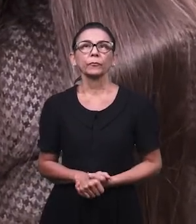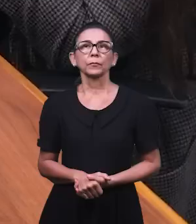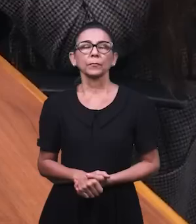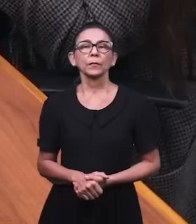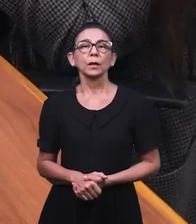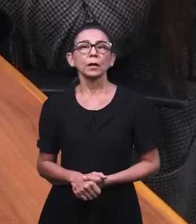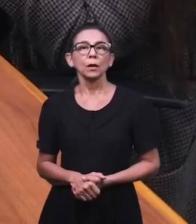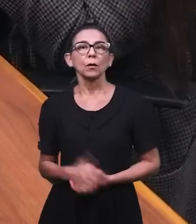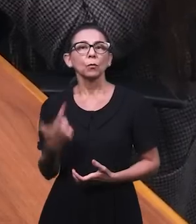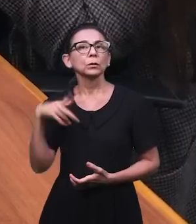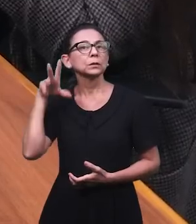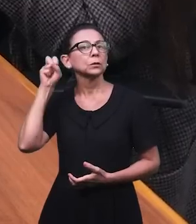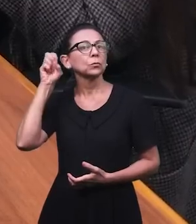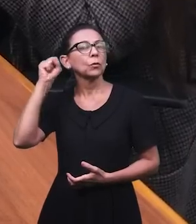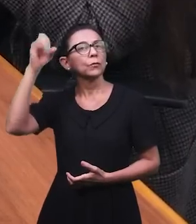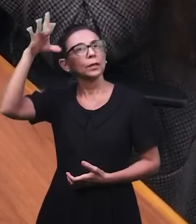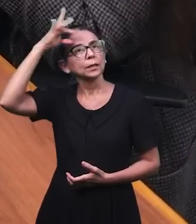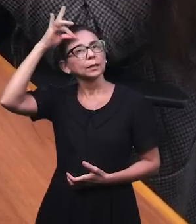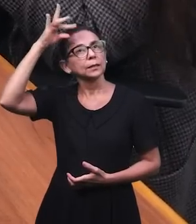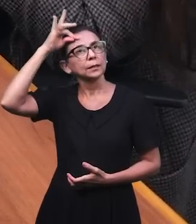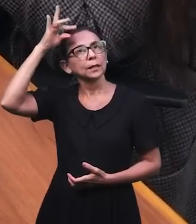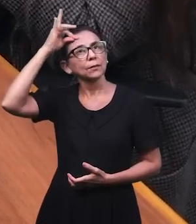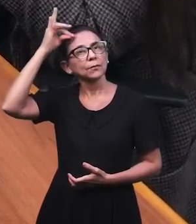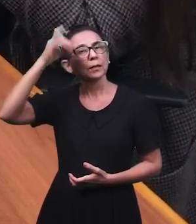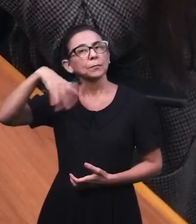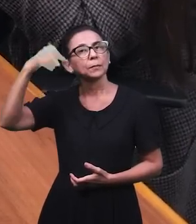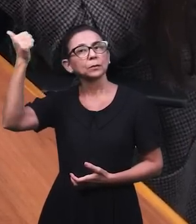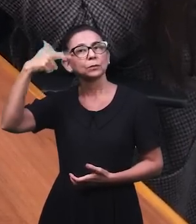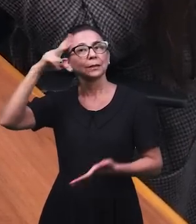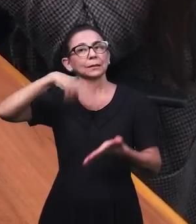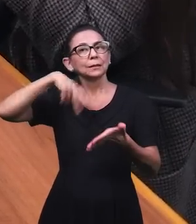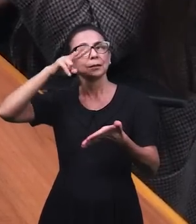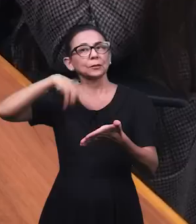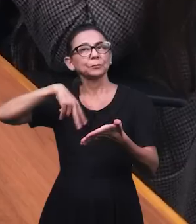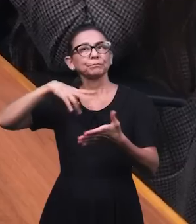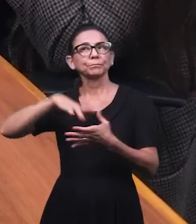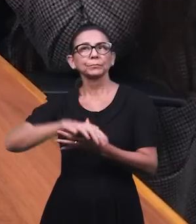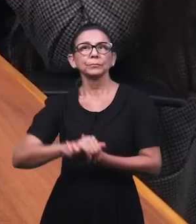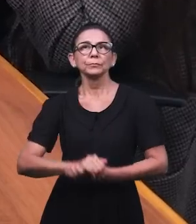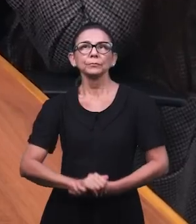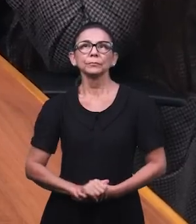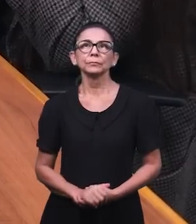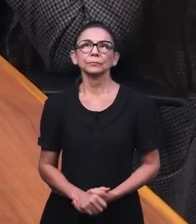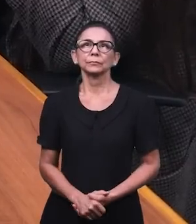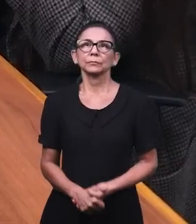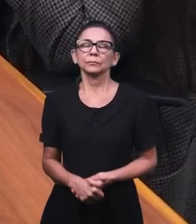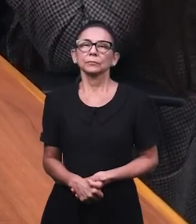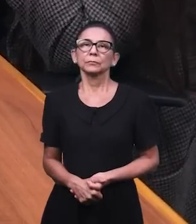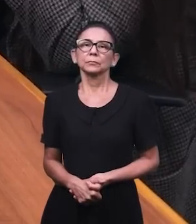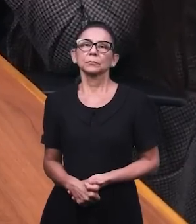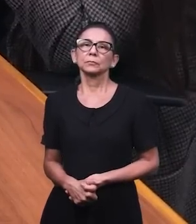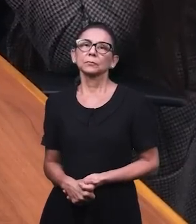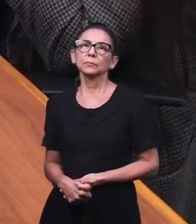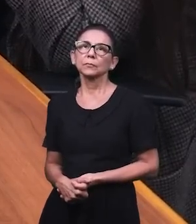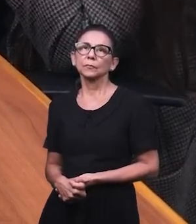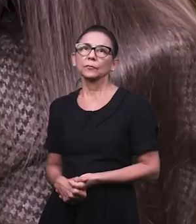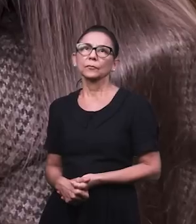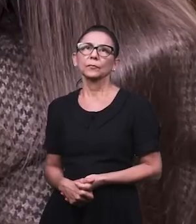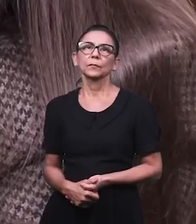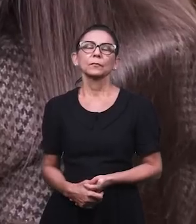mais auditiva, eu consigo ouvir, eu lembro mais do que, né, ler. Aí eu lembro que eu cheguei em